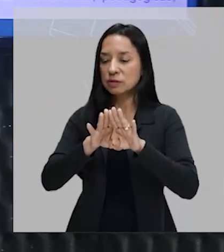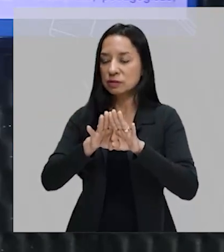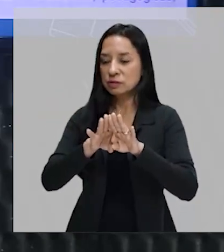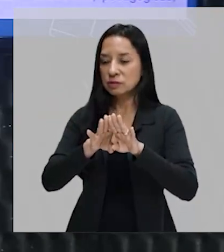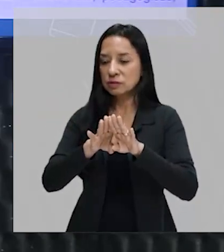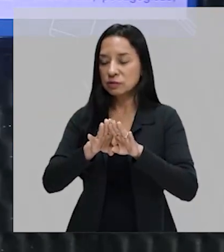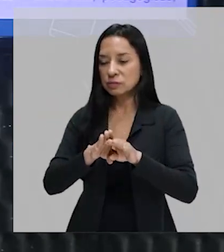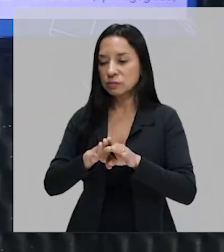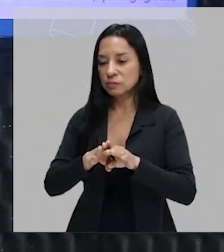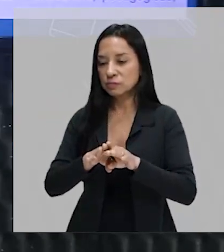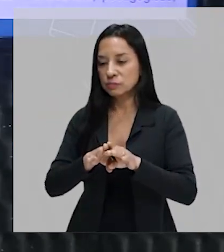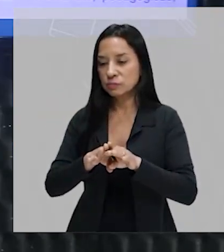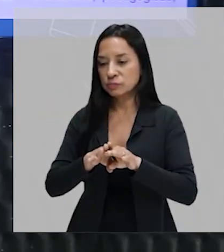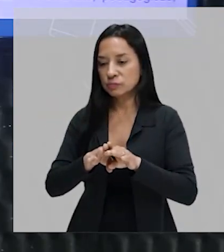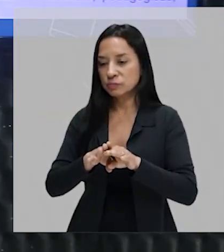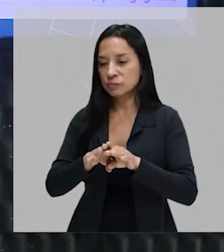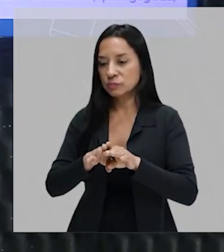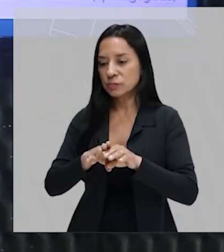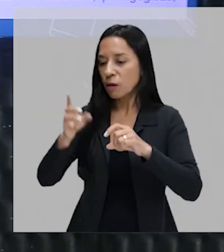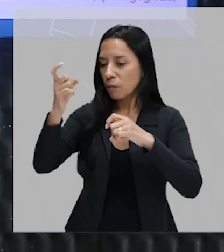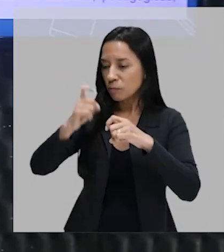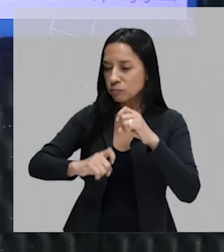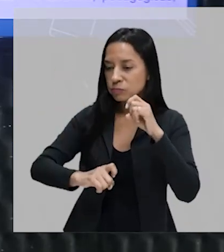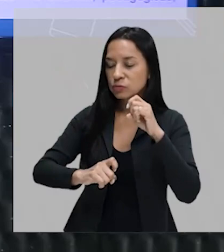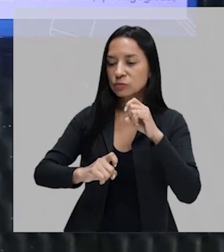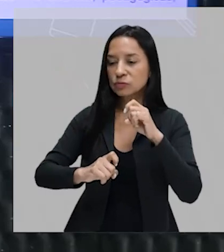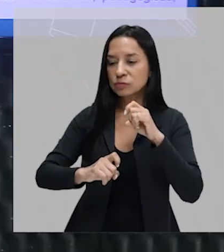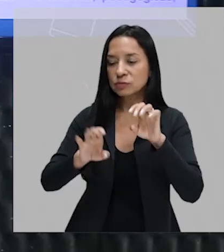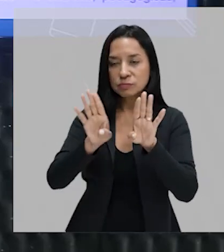funções reprodutivas.